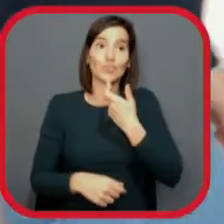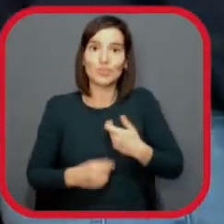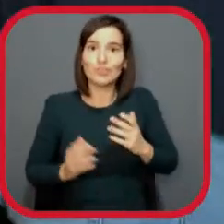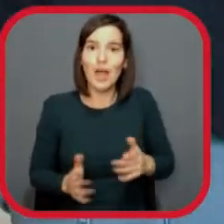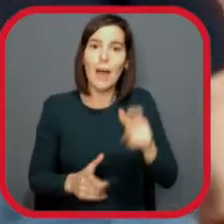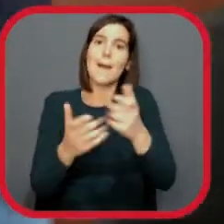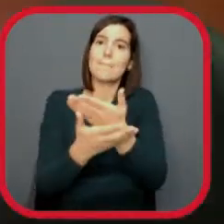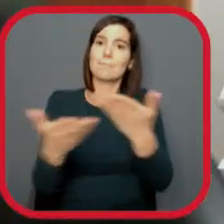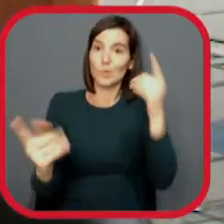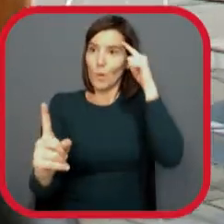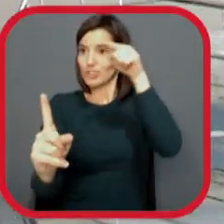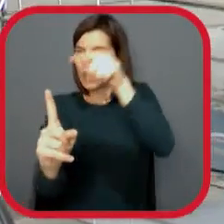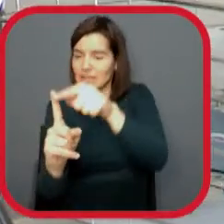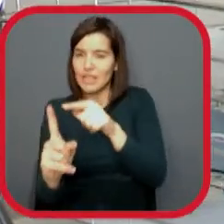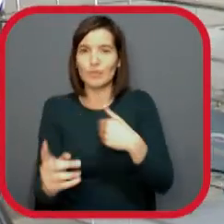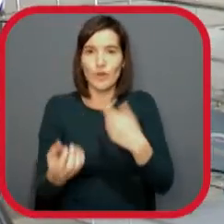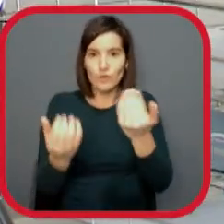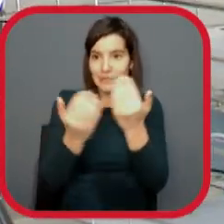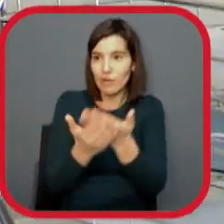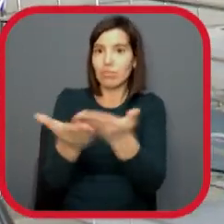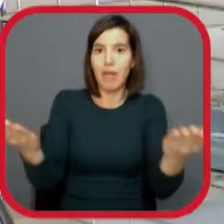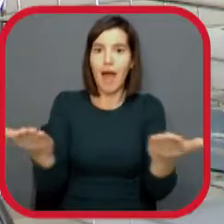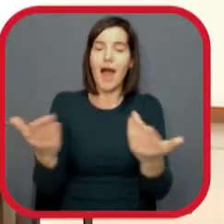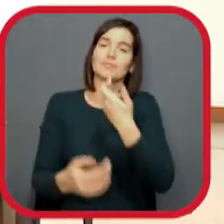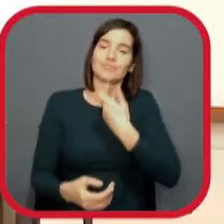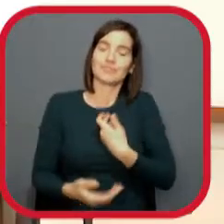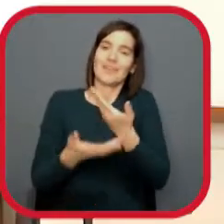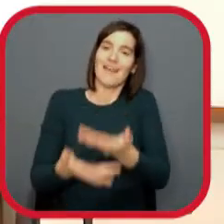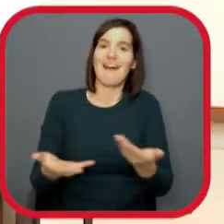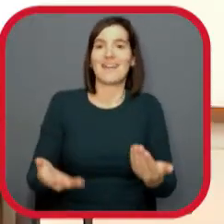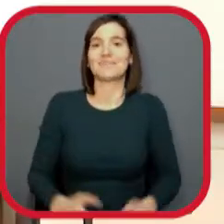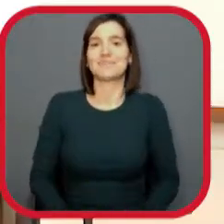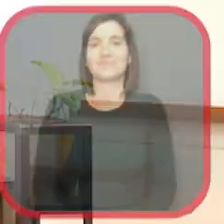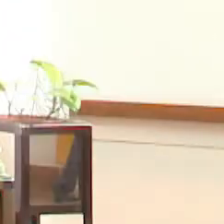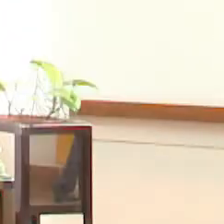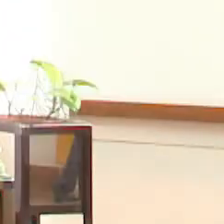um feedback do público-alvo a quem nós pretendemos nos dirigir.